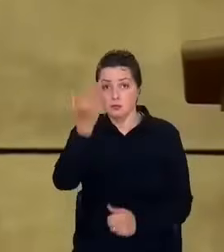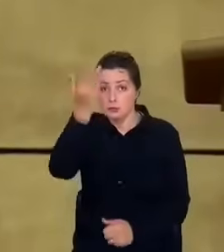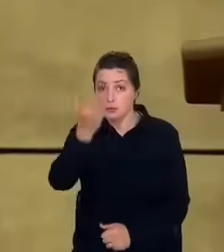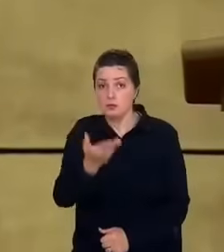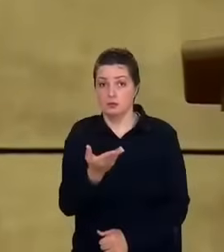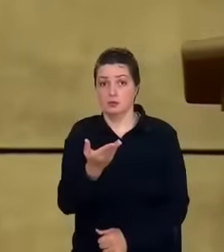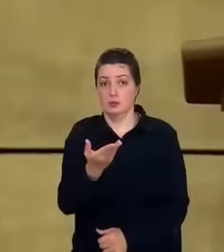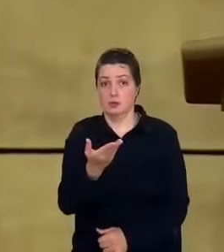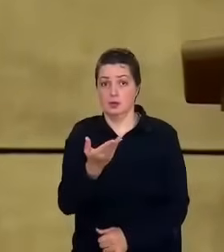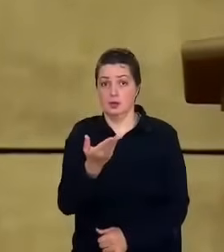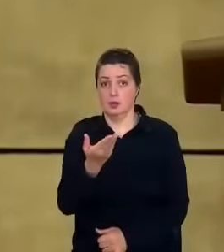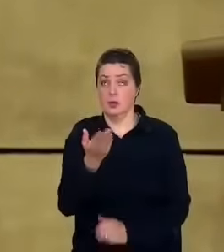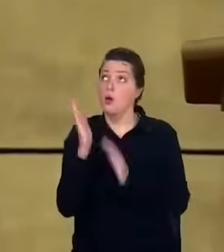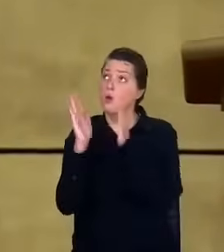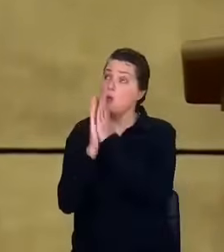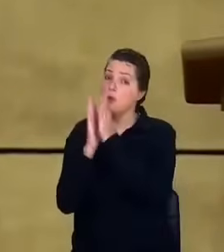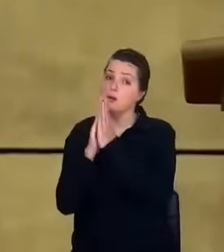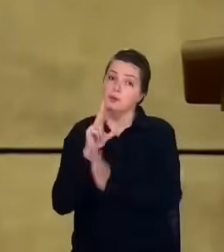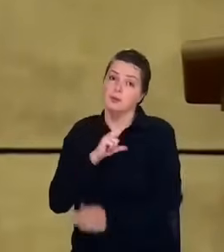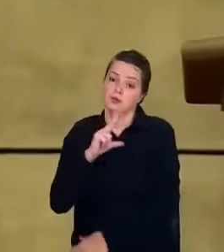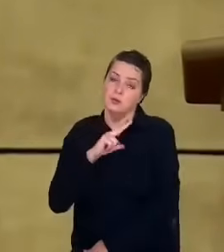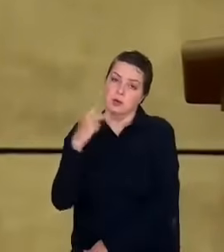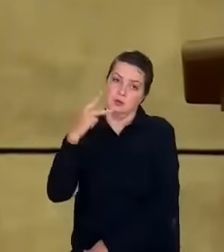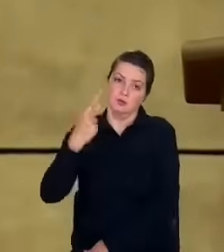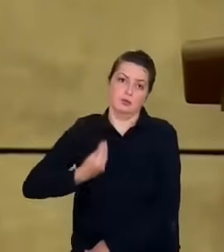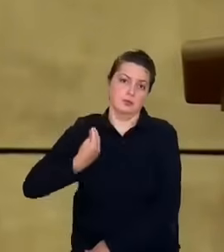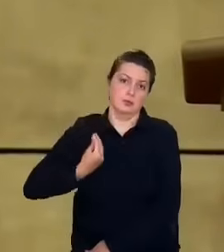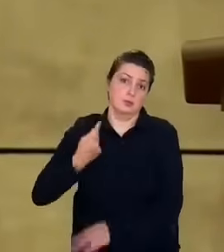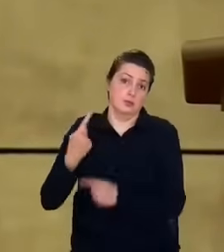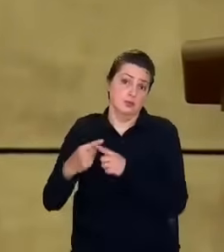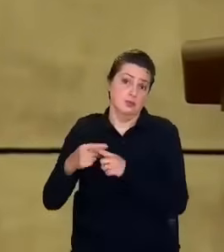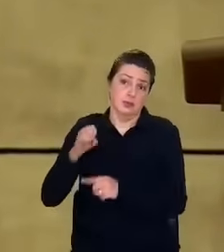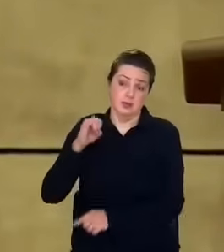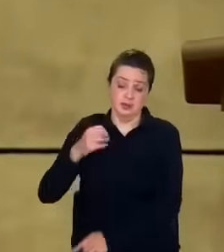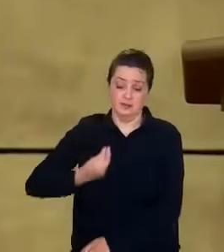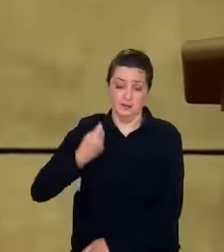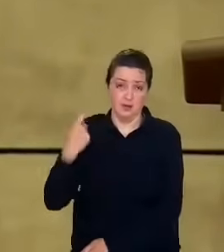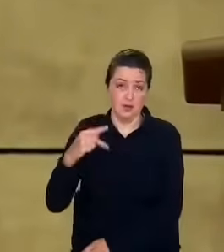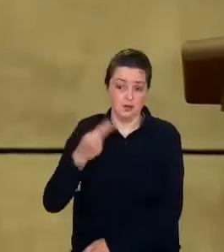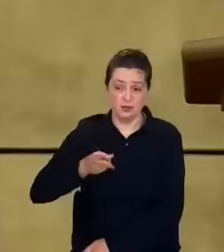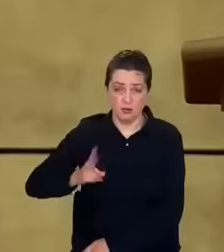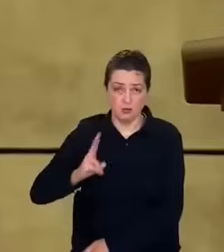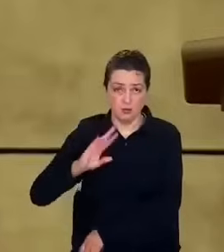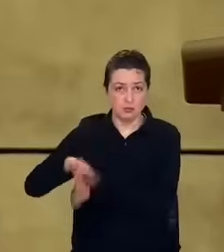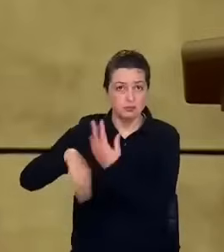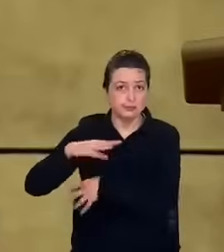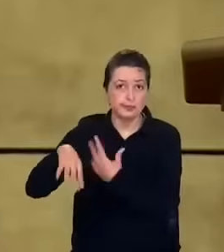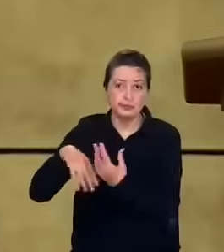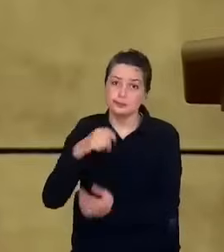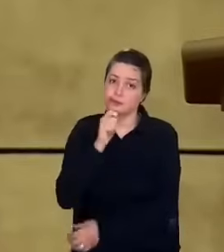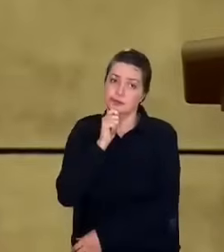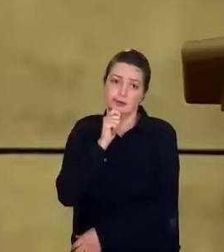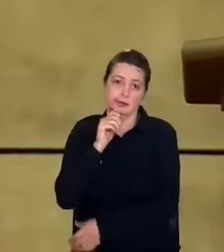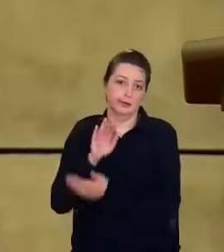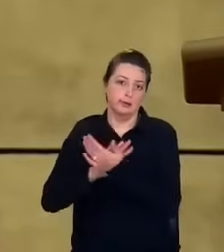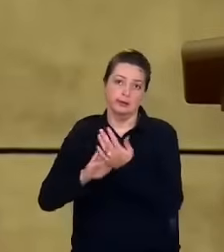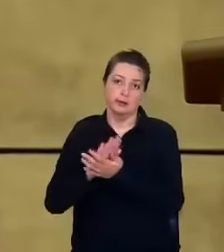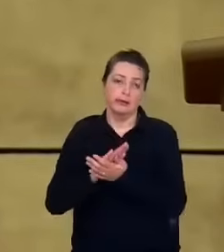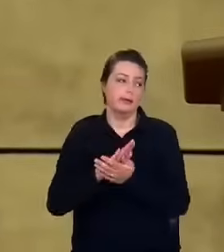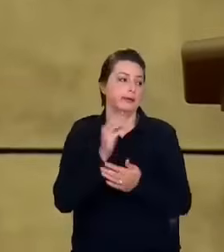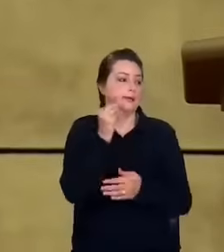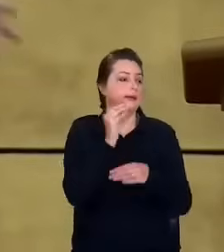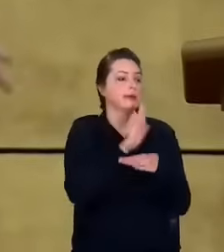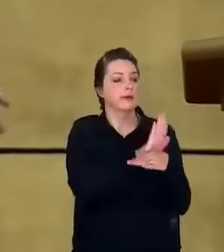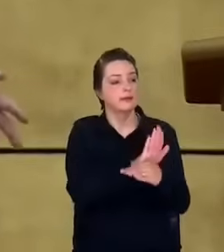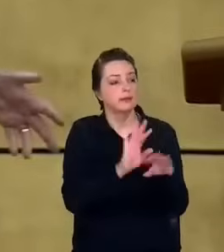você e Deus. Porque se você não consertar a sua vida, não vai adiantar você tentar ajudar os outros,